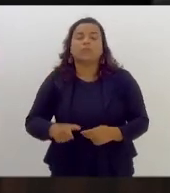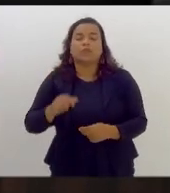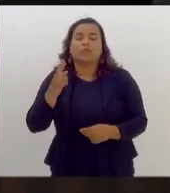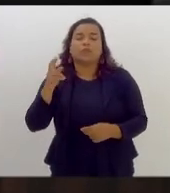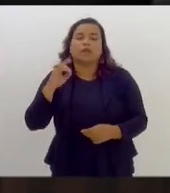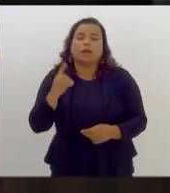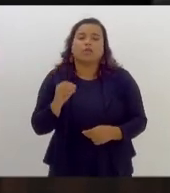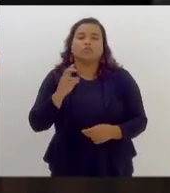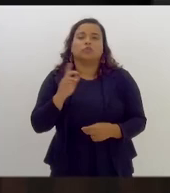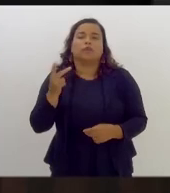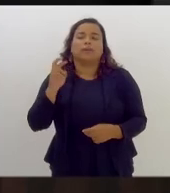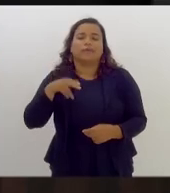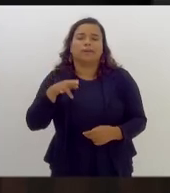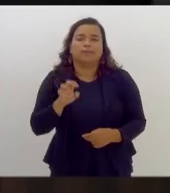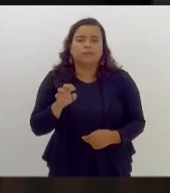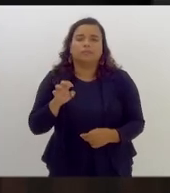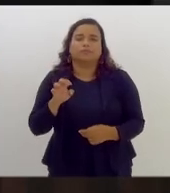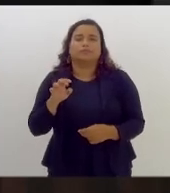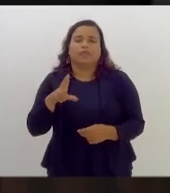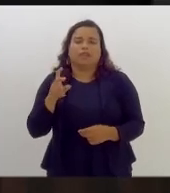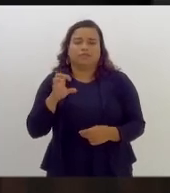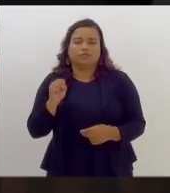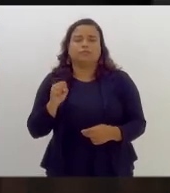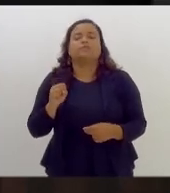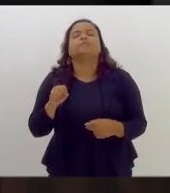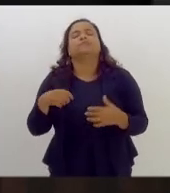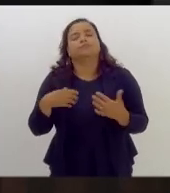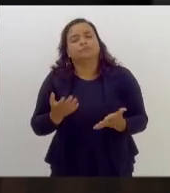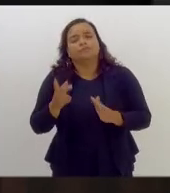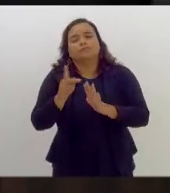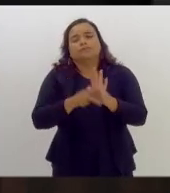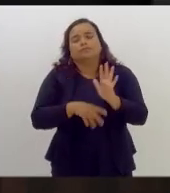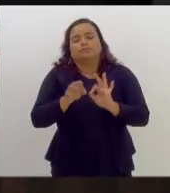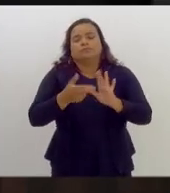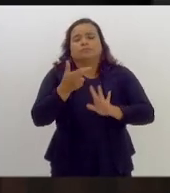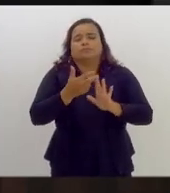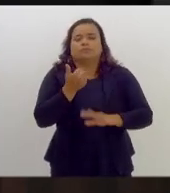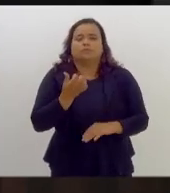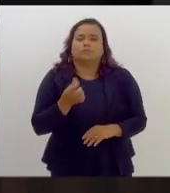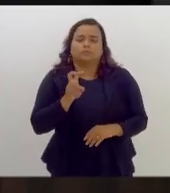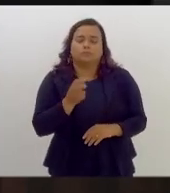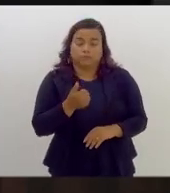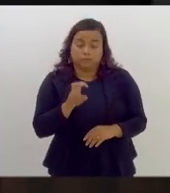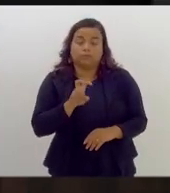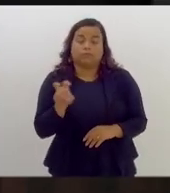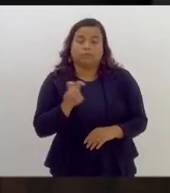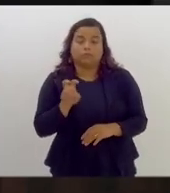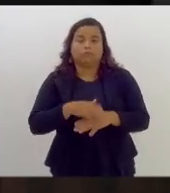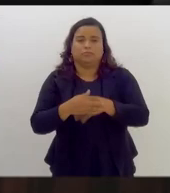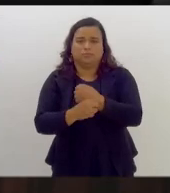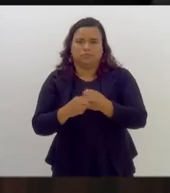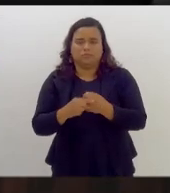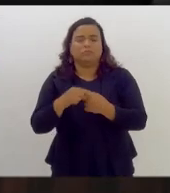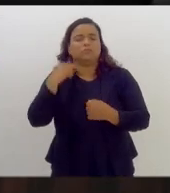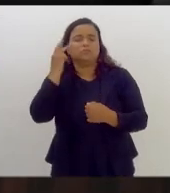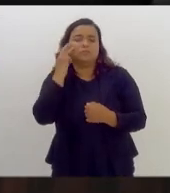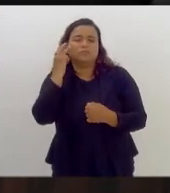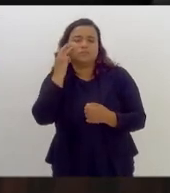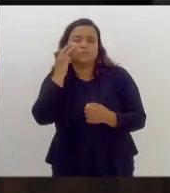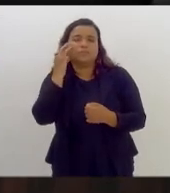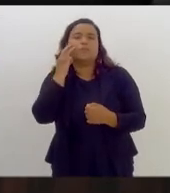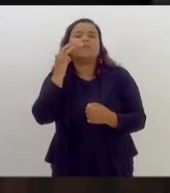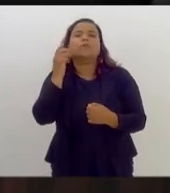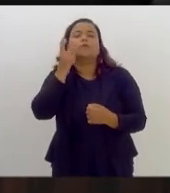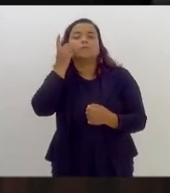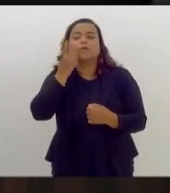de Queiroz Henrique Sneri. Projeto de resolução 1615 de 22, de autoria do deputado Valdeque, concede o diploma Paul Singer à